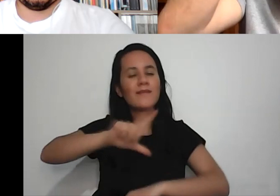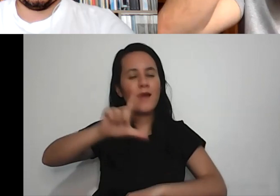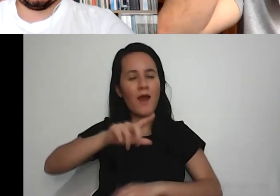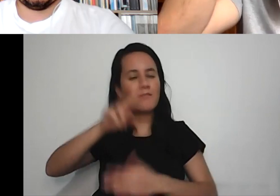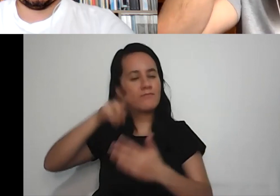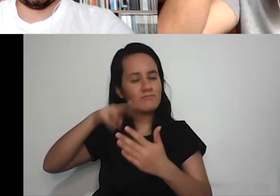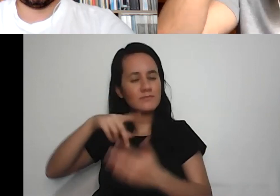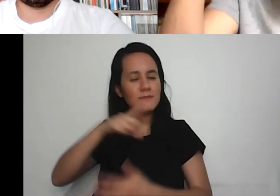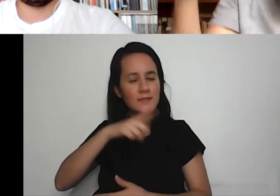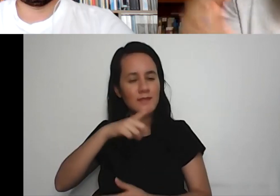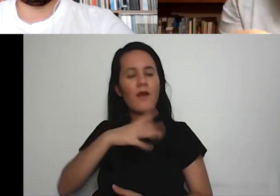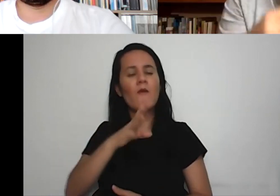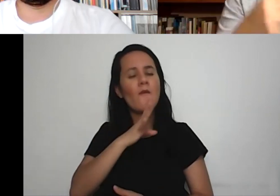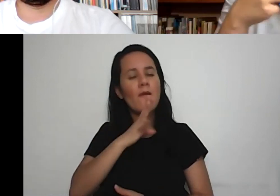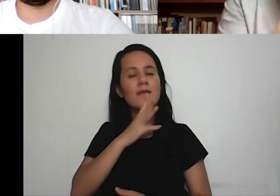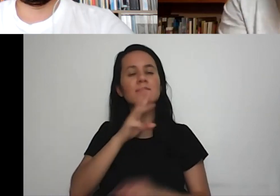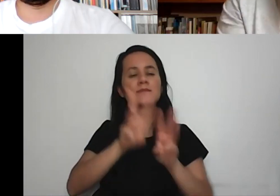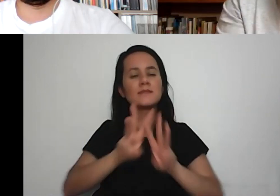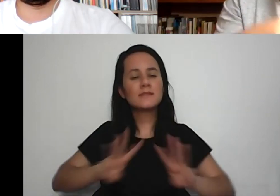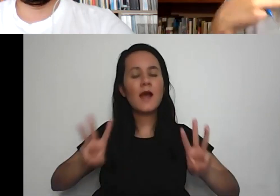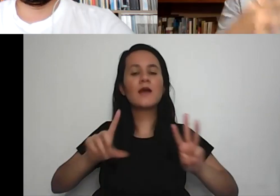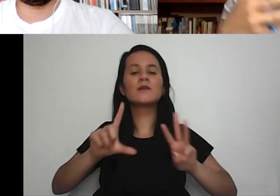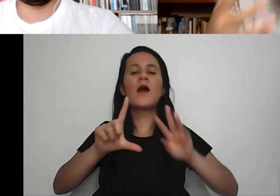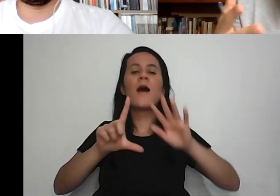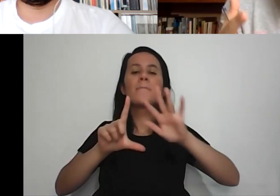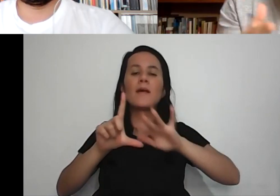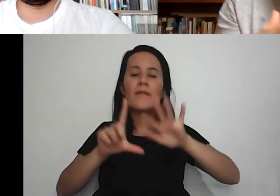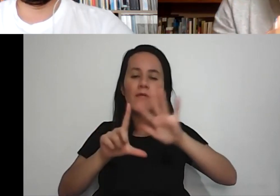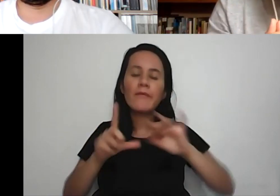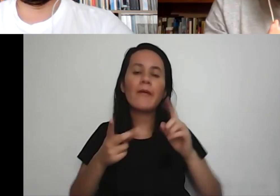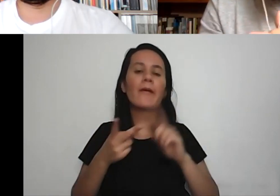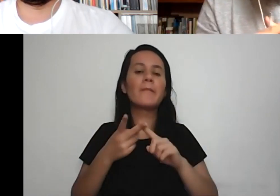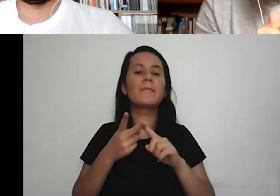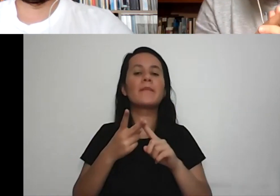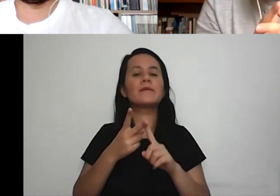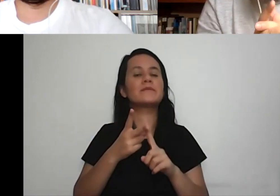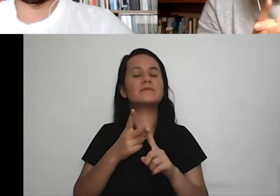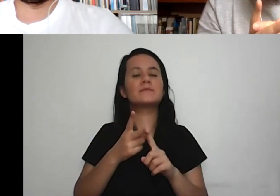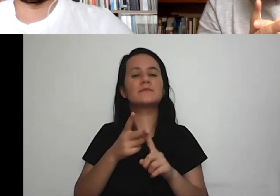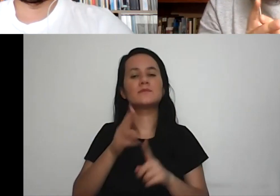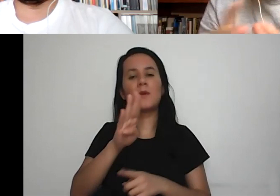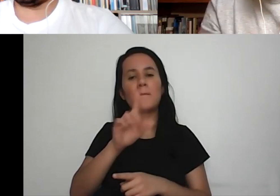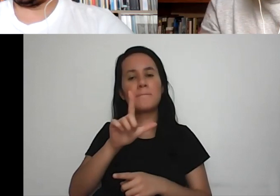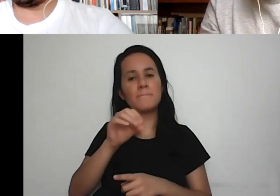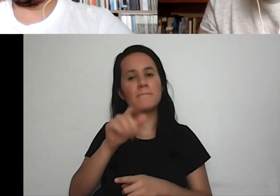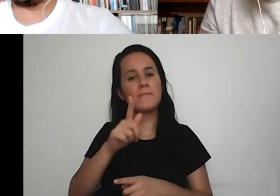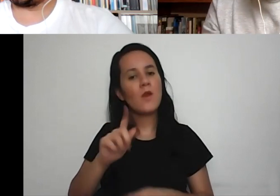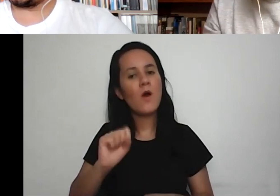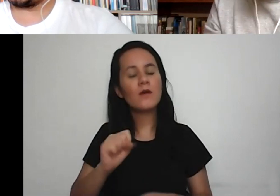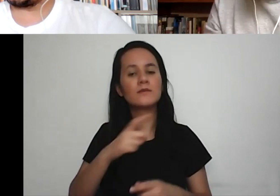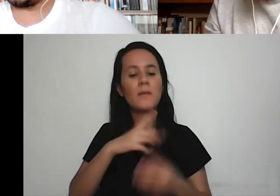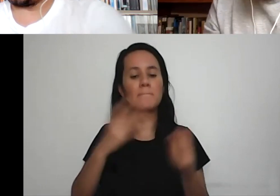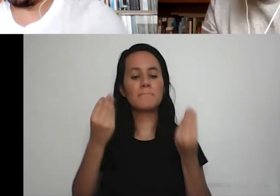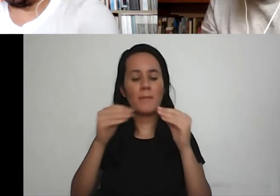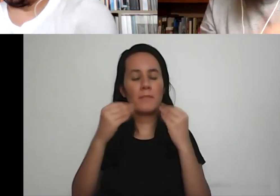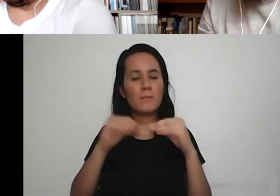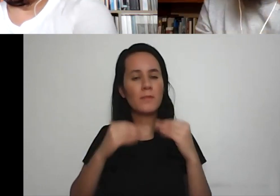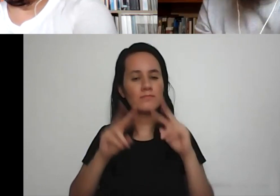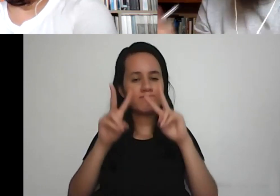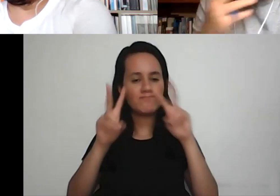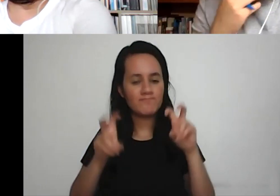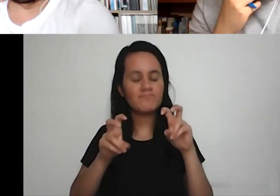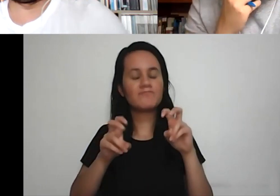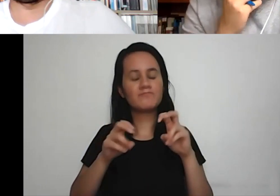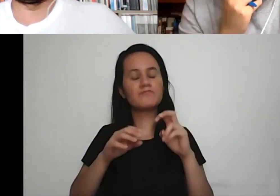gente conhece os sites, as plataformas, os blogs, onde se publica, né, literatura contemporânea, né? Talvez a gente